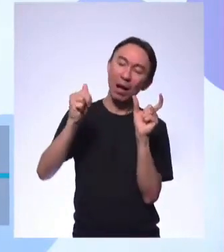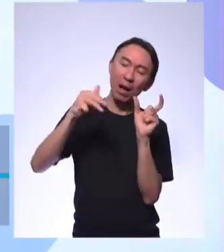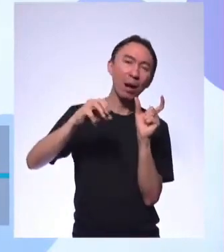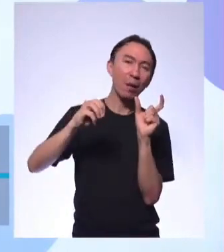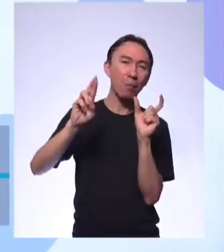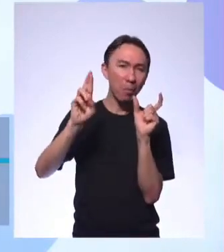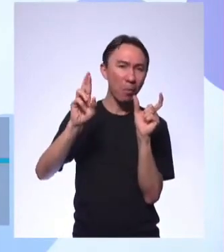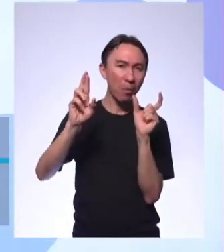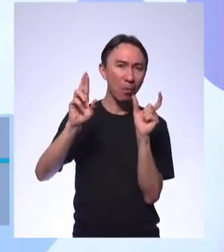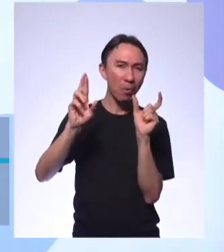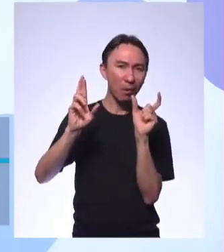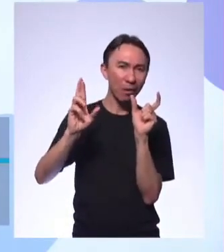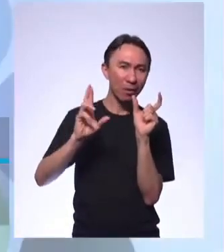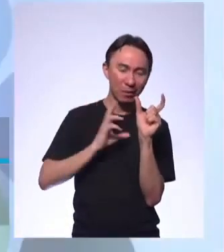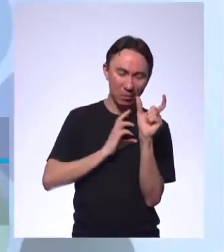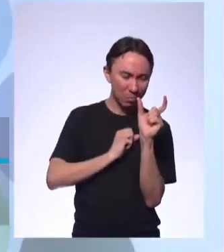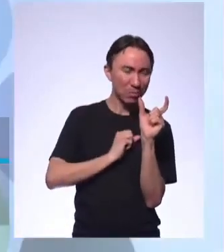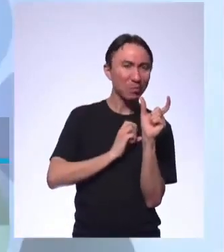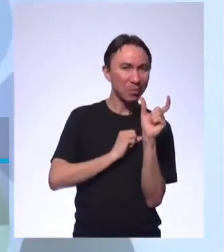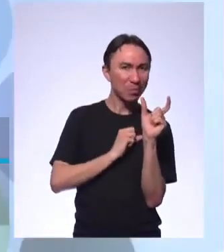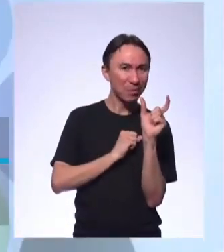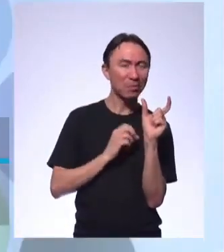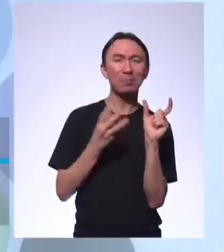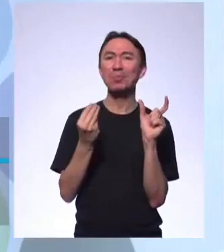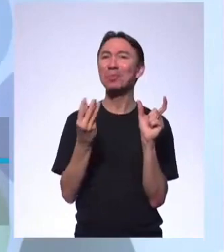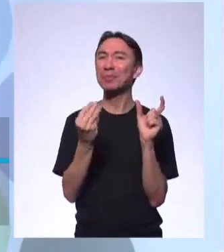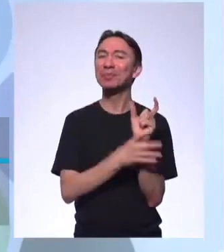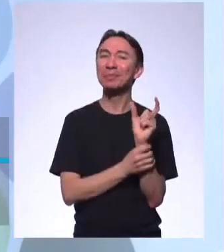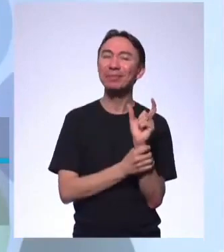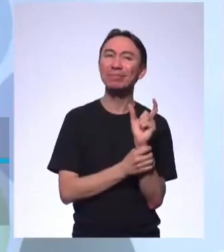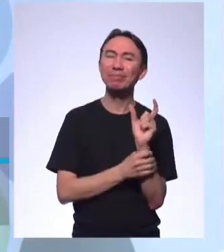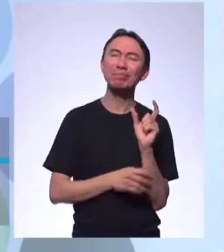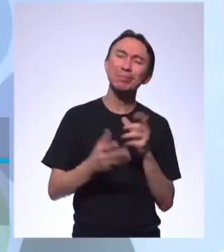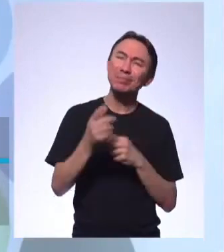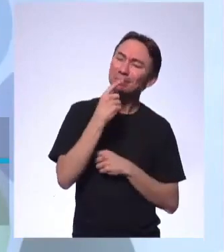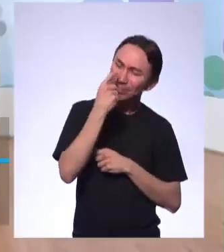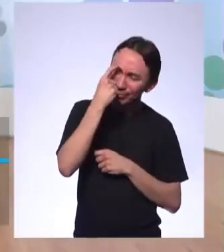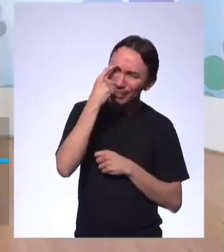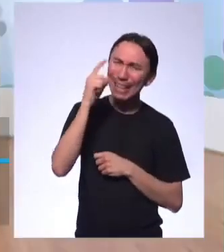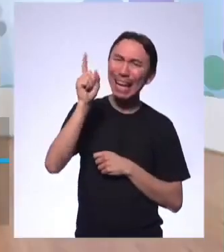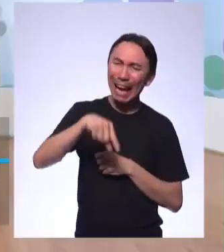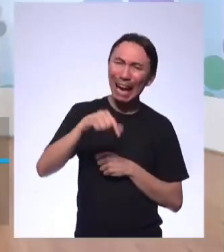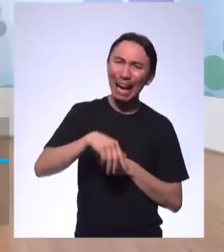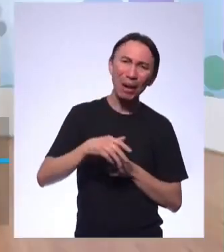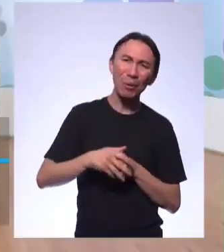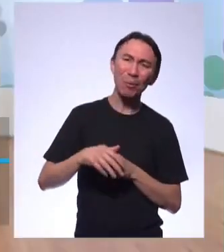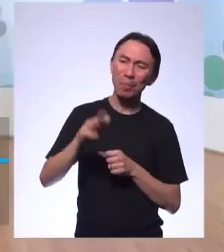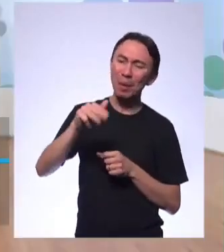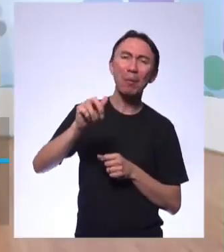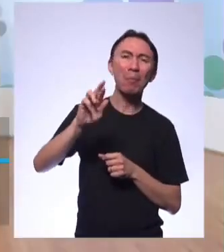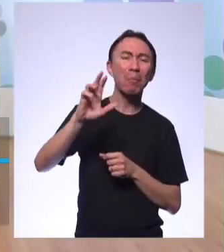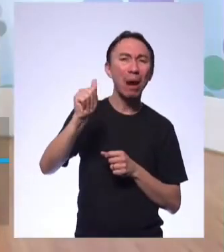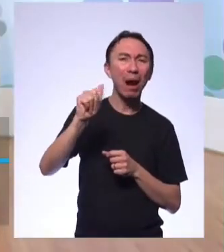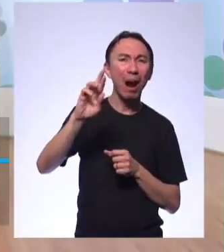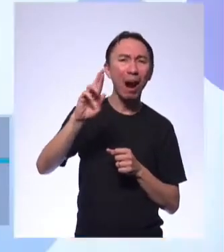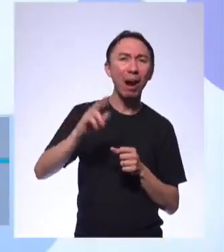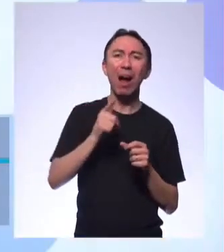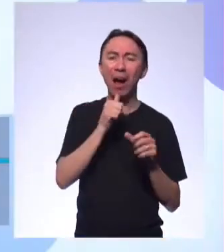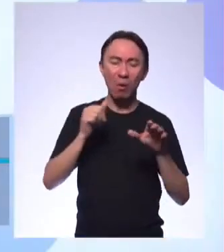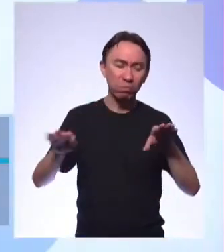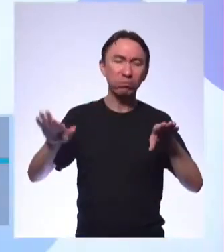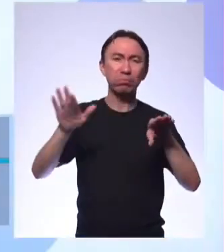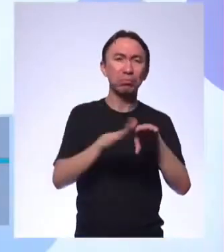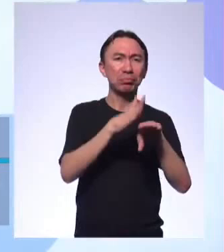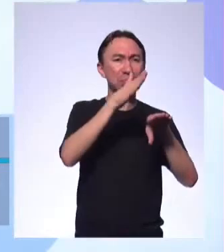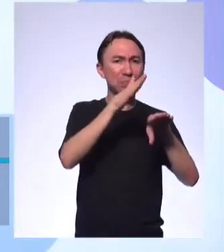que levou o presente. amor dele mesmo? Então, Agora eu fiquei pensando aqui, nisso. isso, verdade. A Amanda diz aqui, ó, uma Ah. relação de um amor que o machuca. A